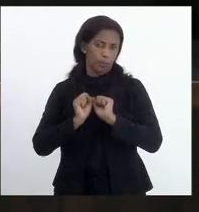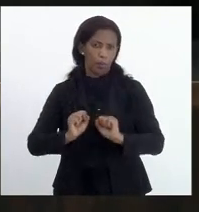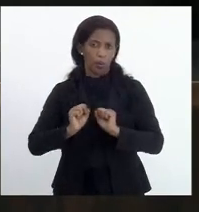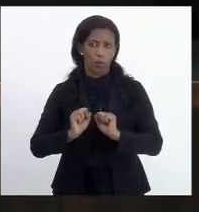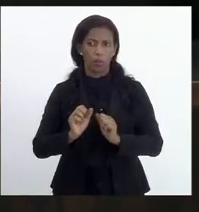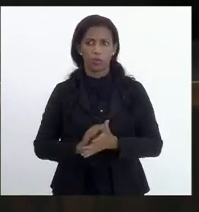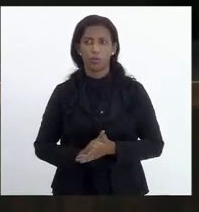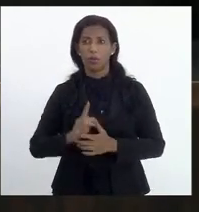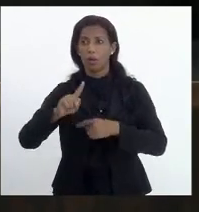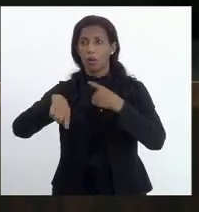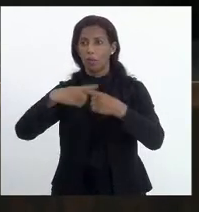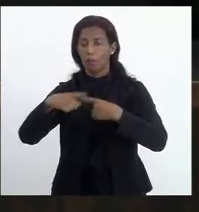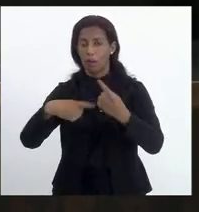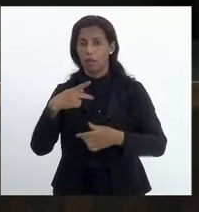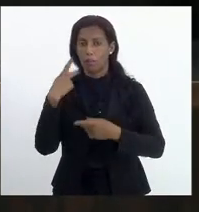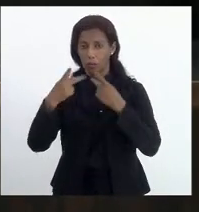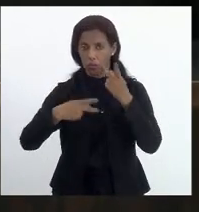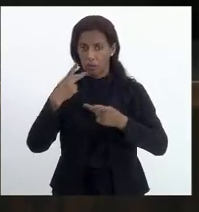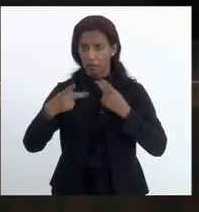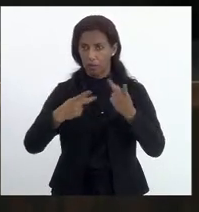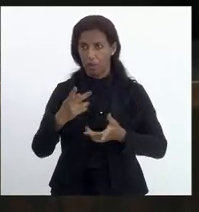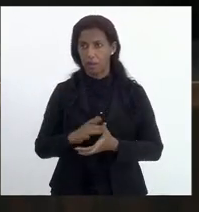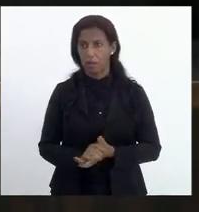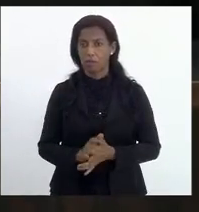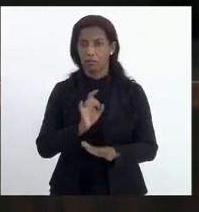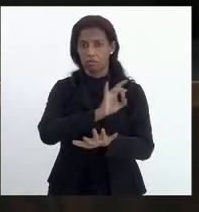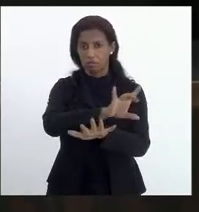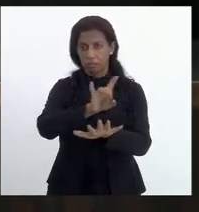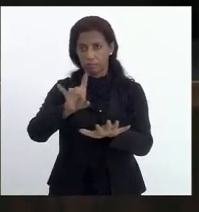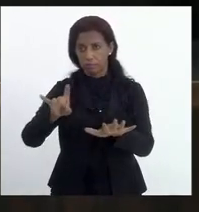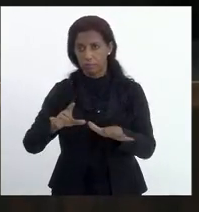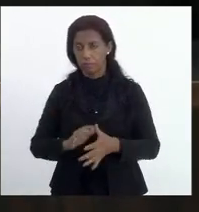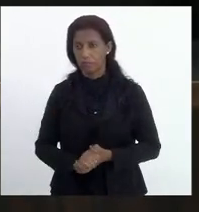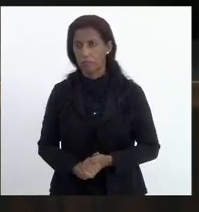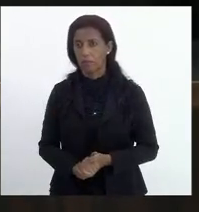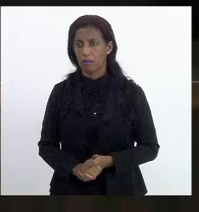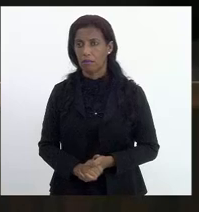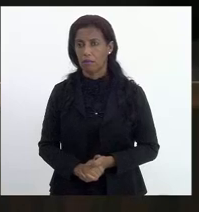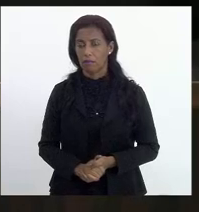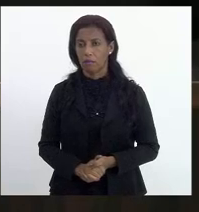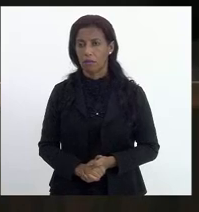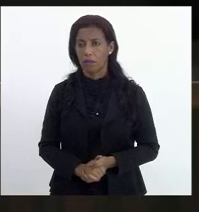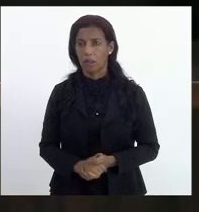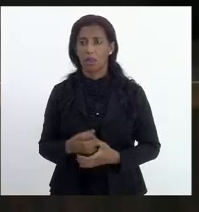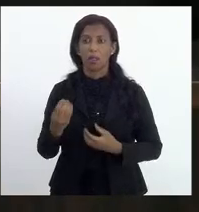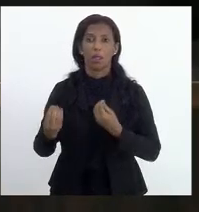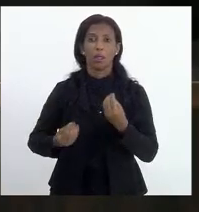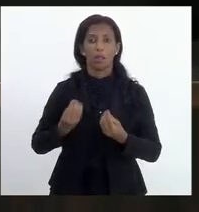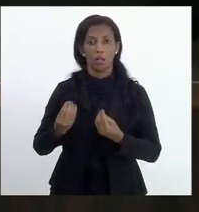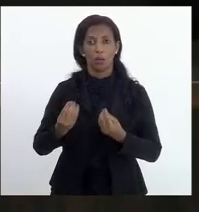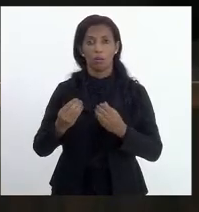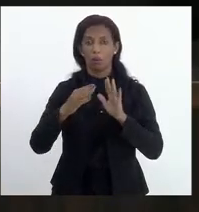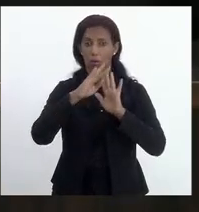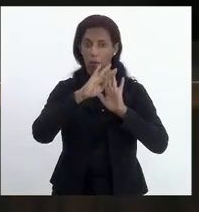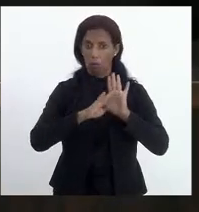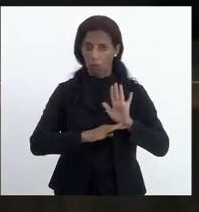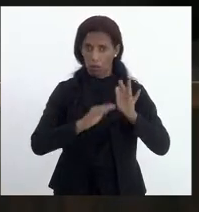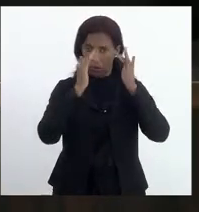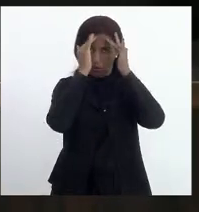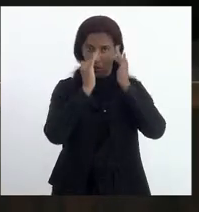mas após a fala de cada parlamentar. E com, diria, decência,